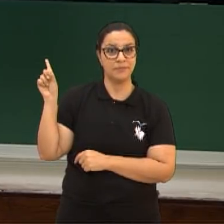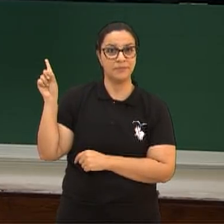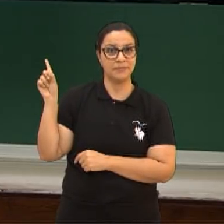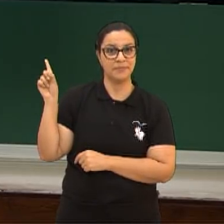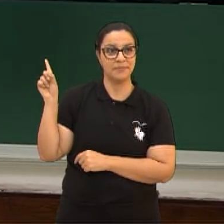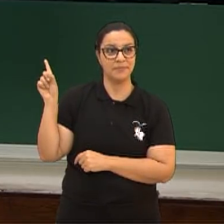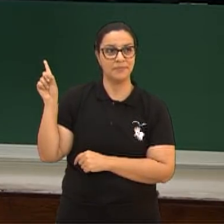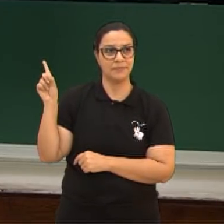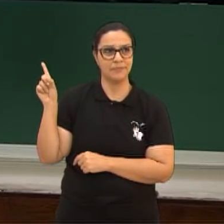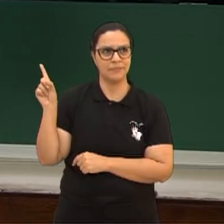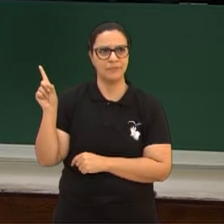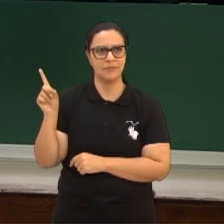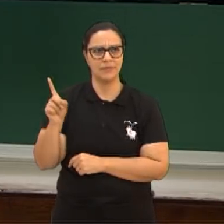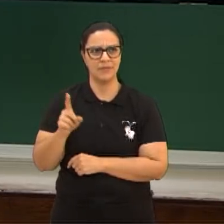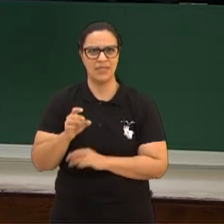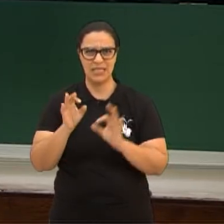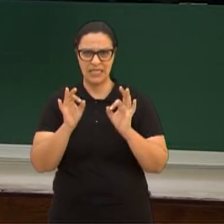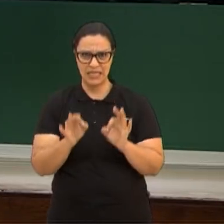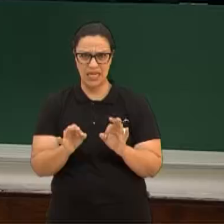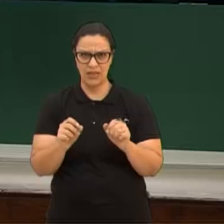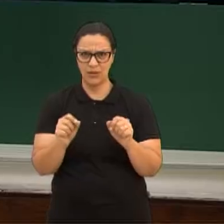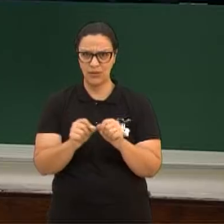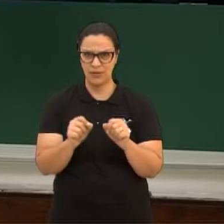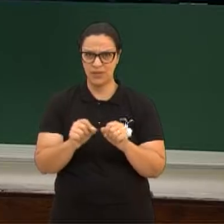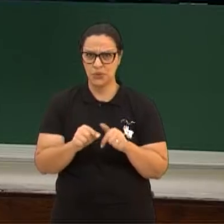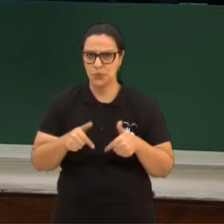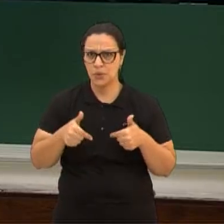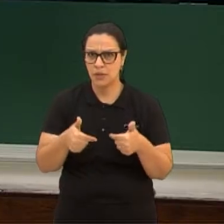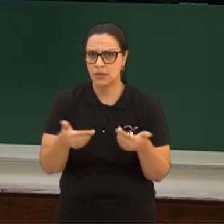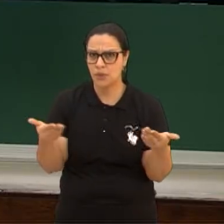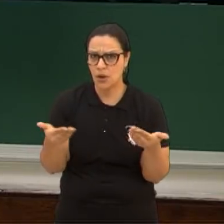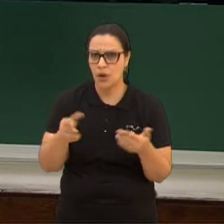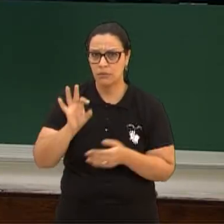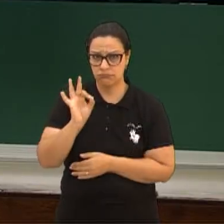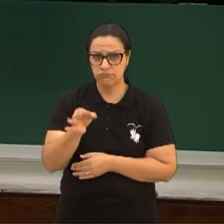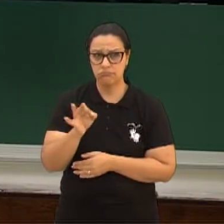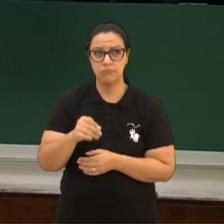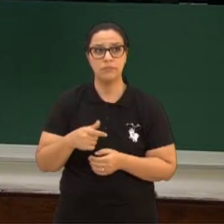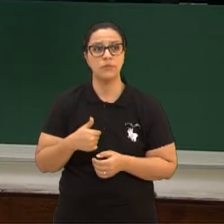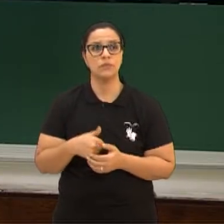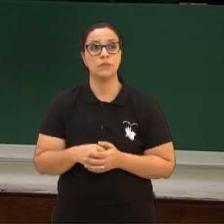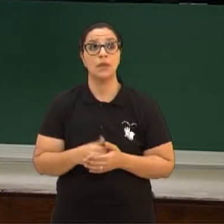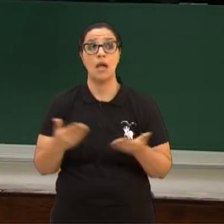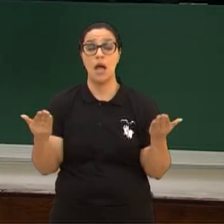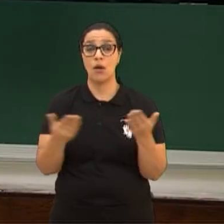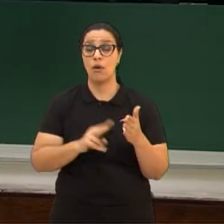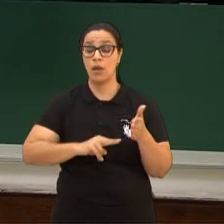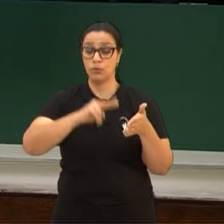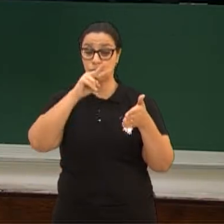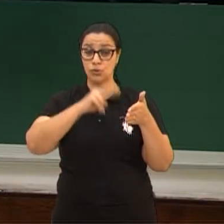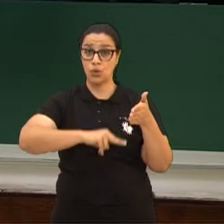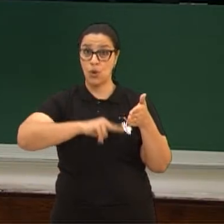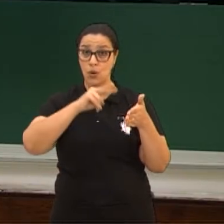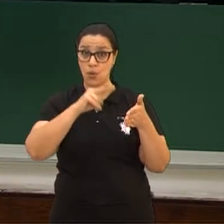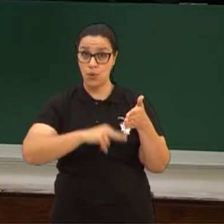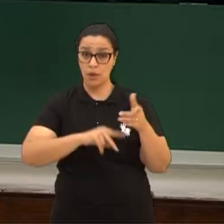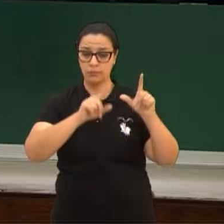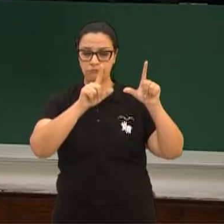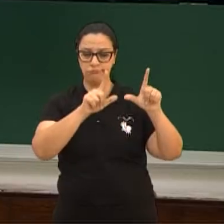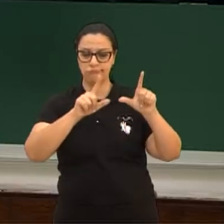strips. Será que a teacher está fazendo essa ação agora no momento? Eu estou lendo